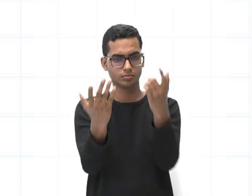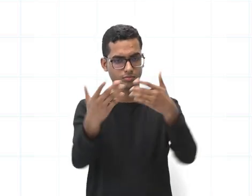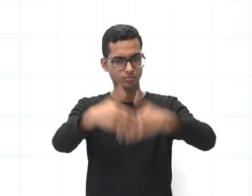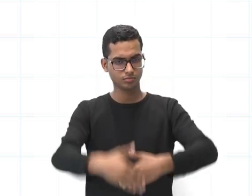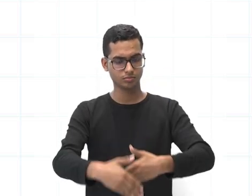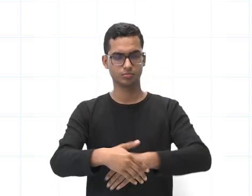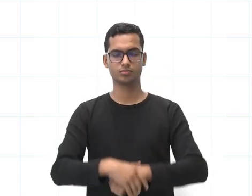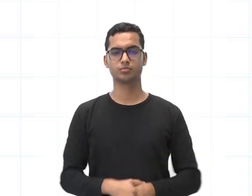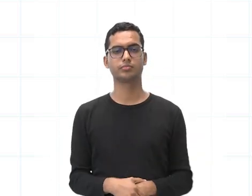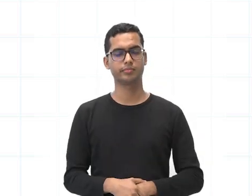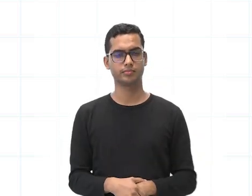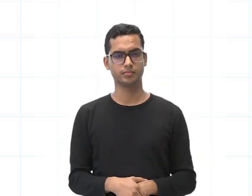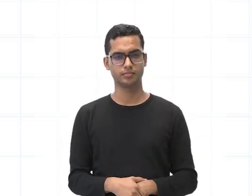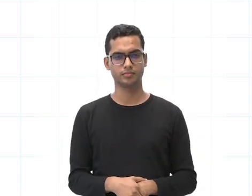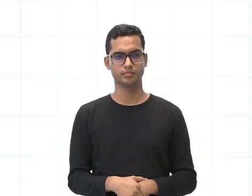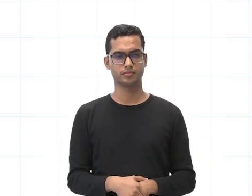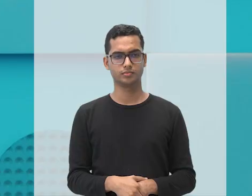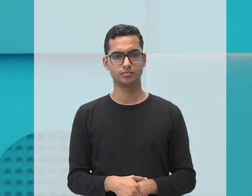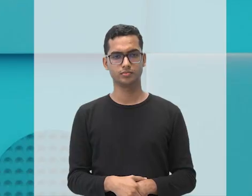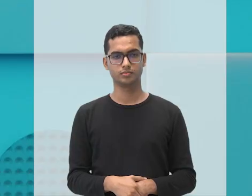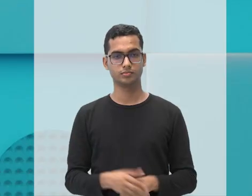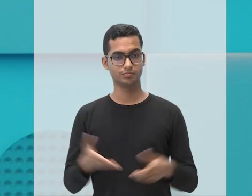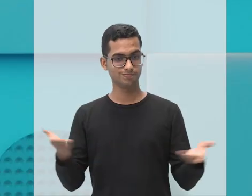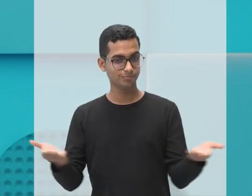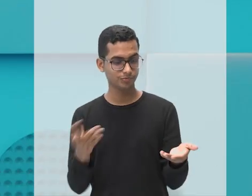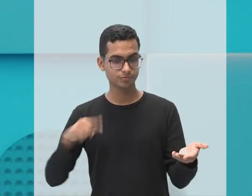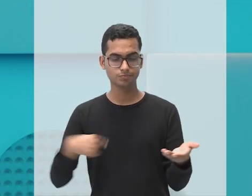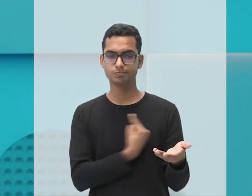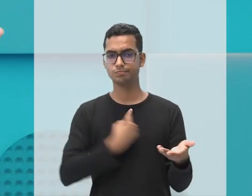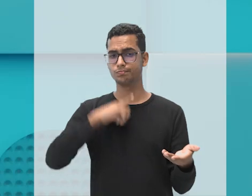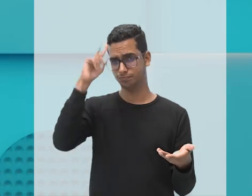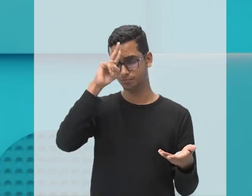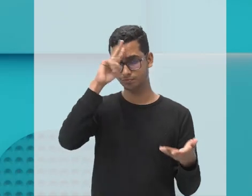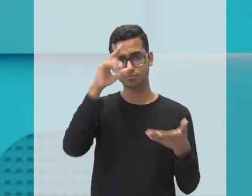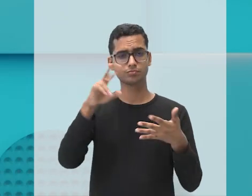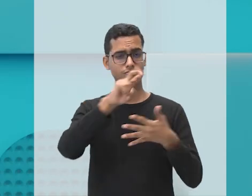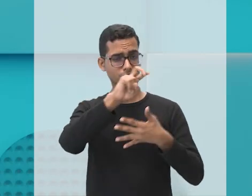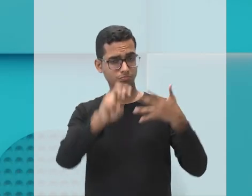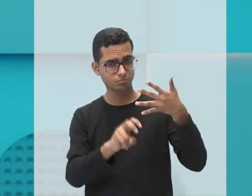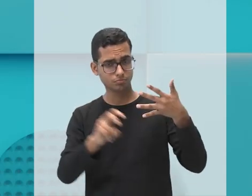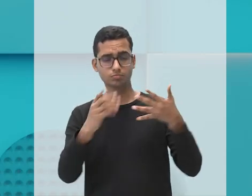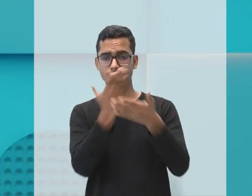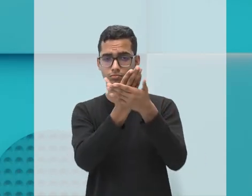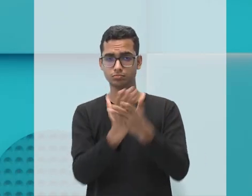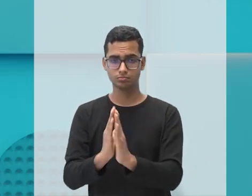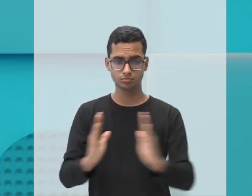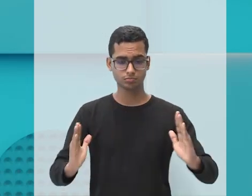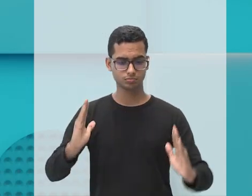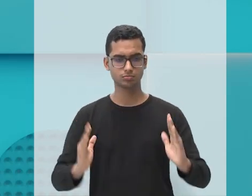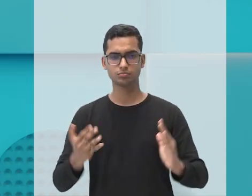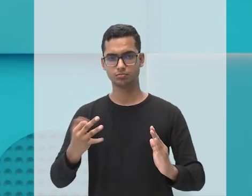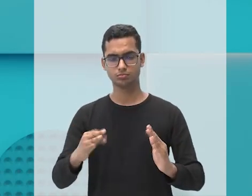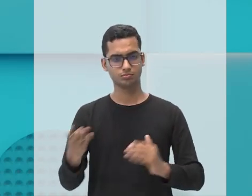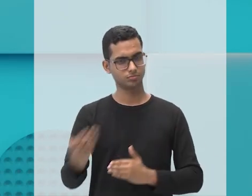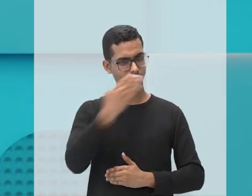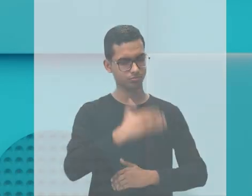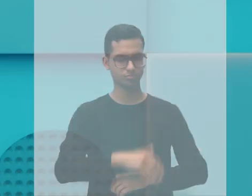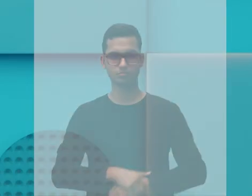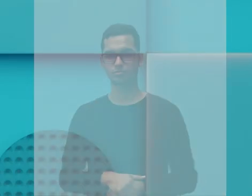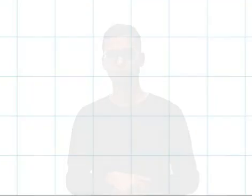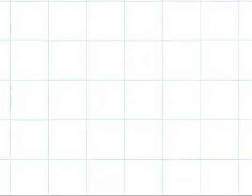e avaliação. Então, no dia de hoje, nós vamos relembrar tudo aquilo que nós vimos nesta unidade. Vamos